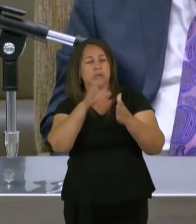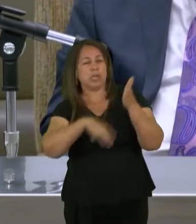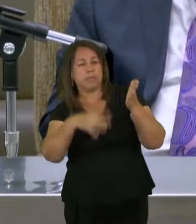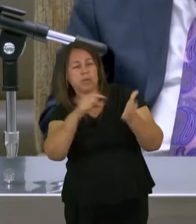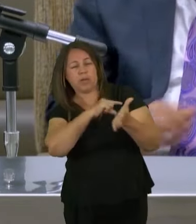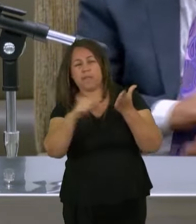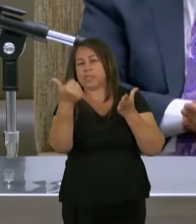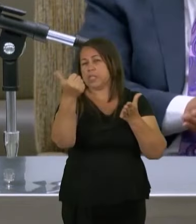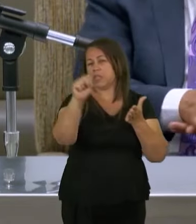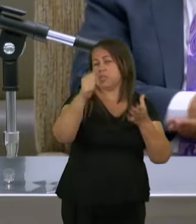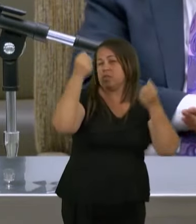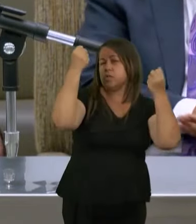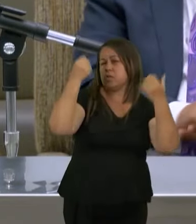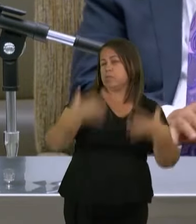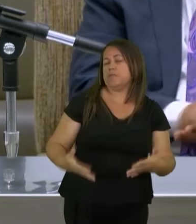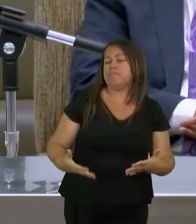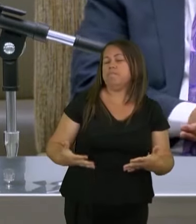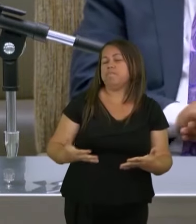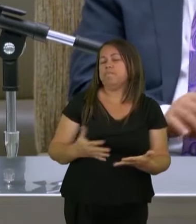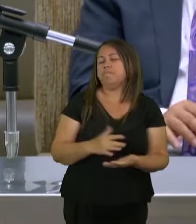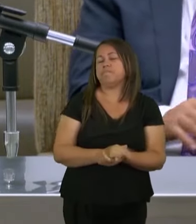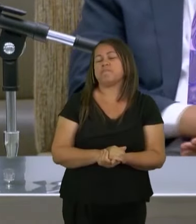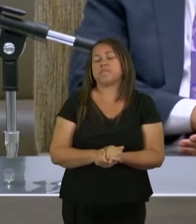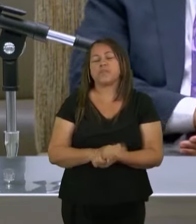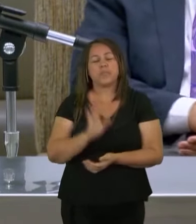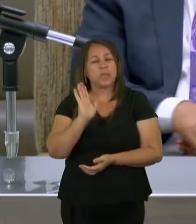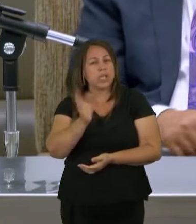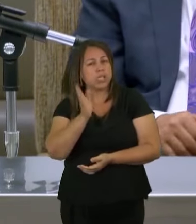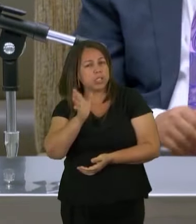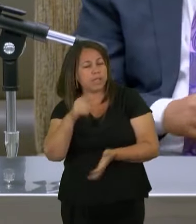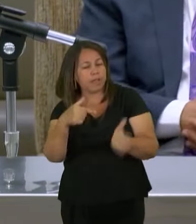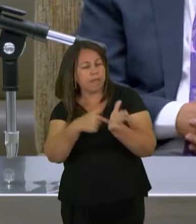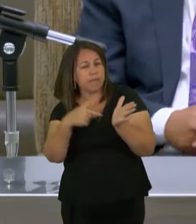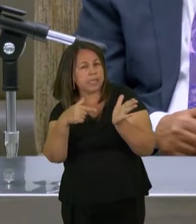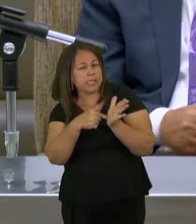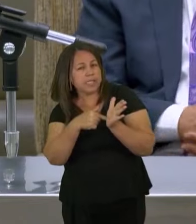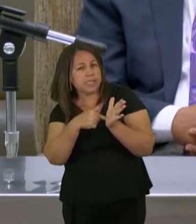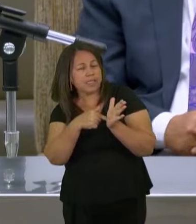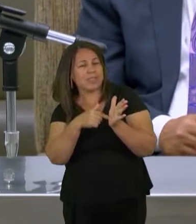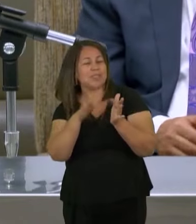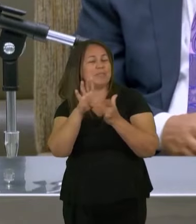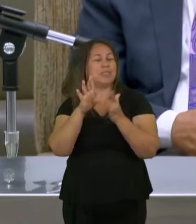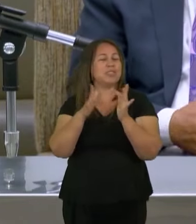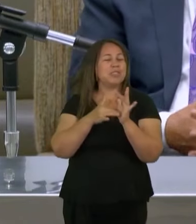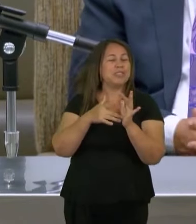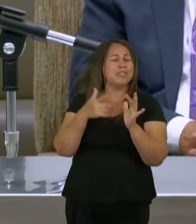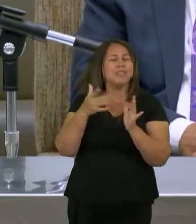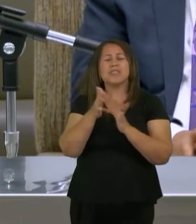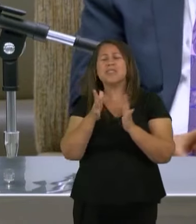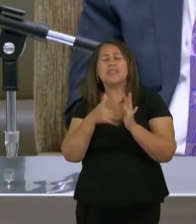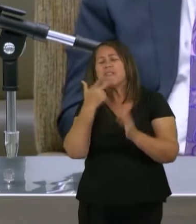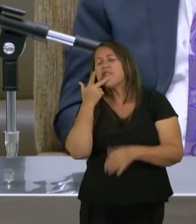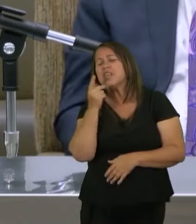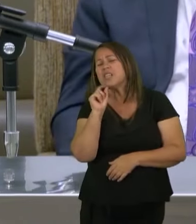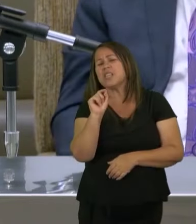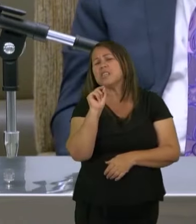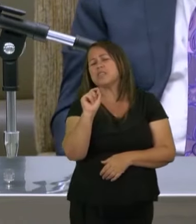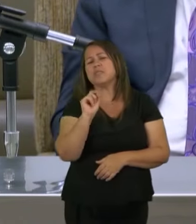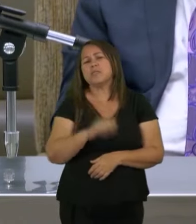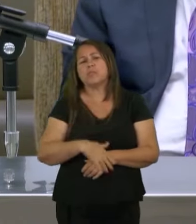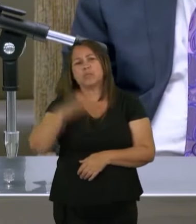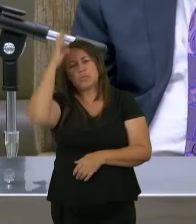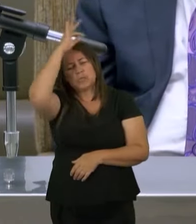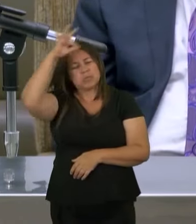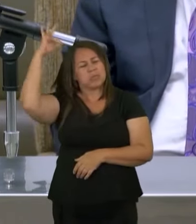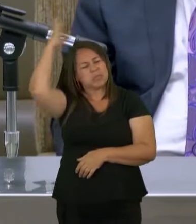versículo 18, quando ele vai ler o que já estava escrito acerca dele, ele diz: olha, o Espírito do Senhor